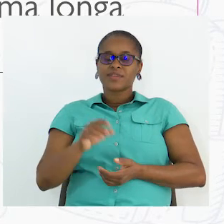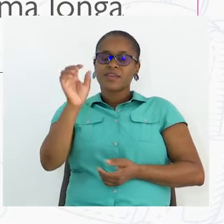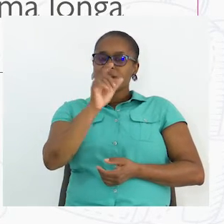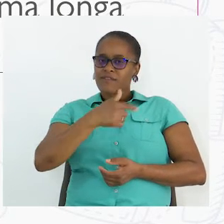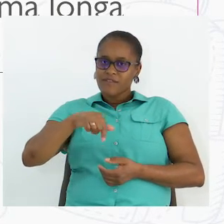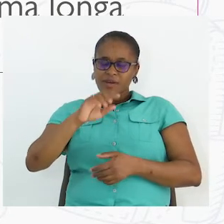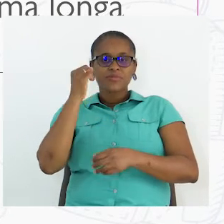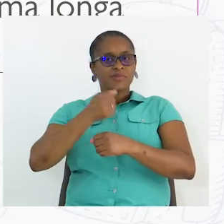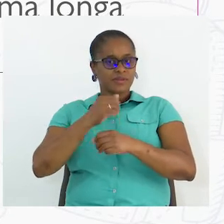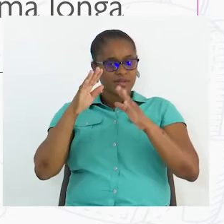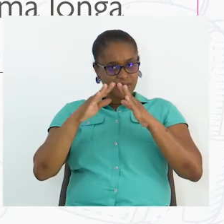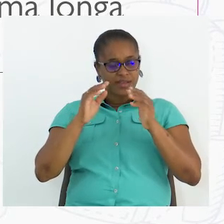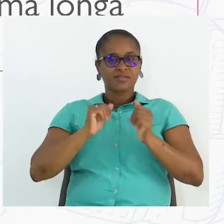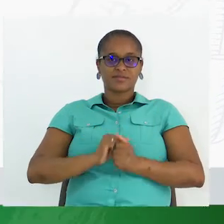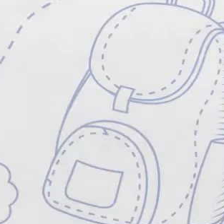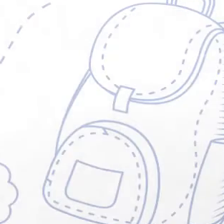vamos ao TPC.